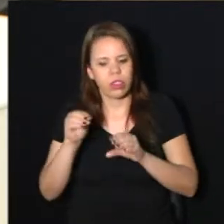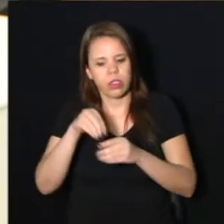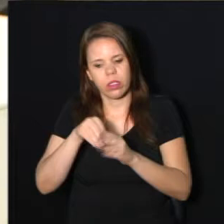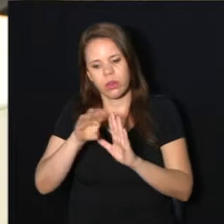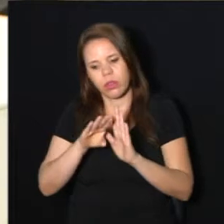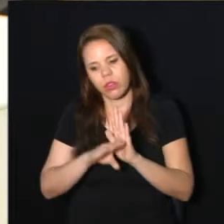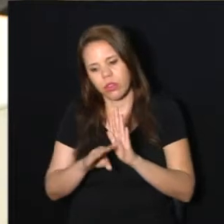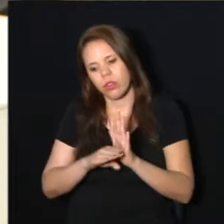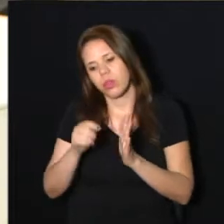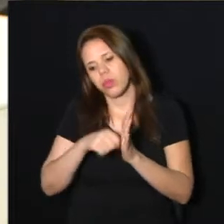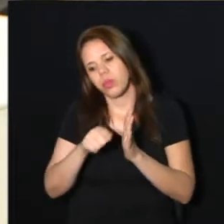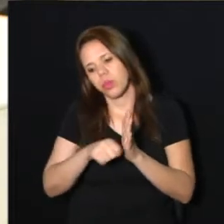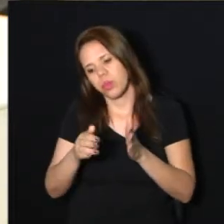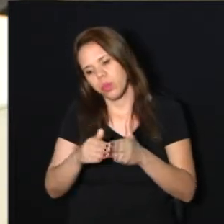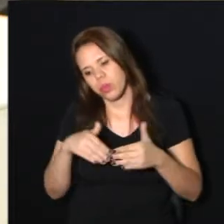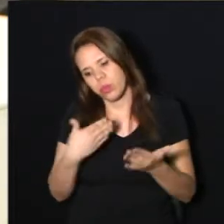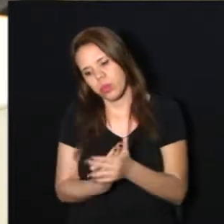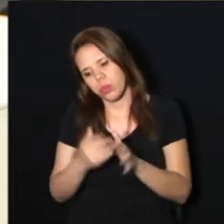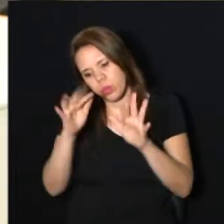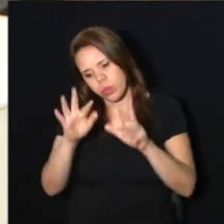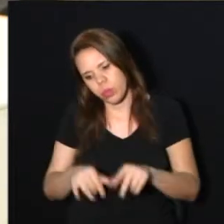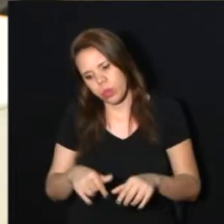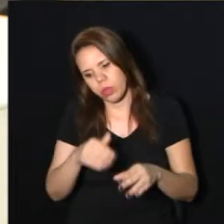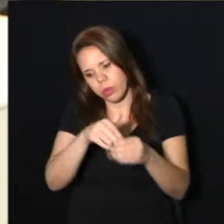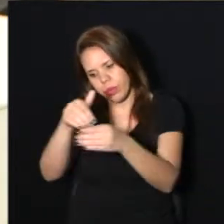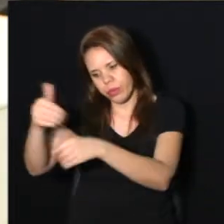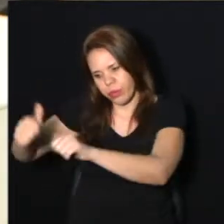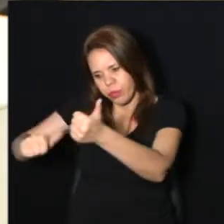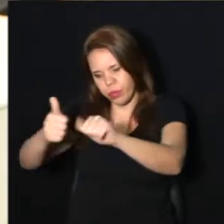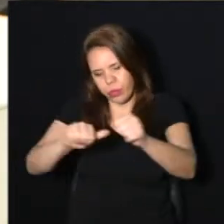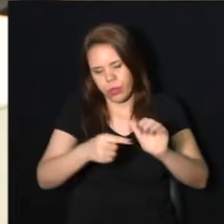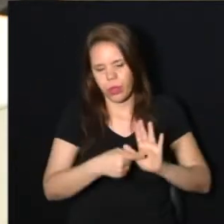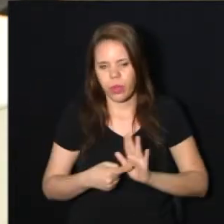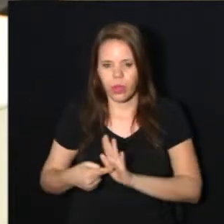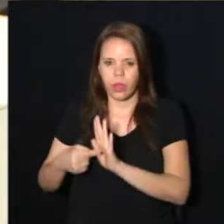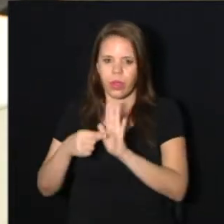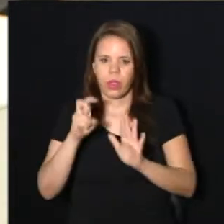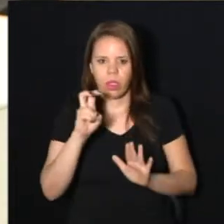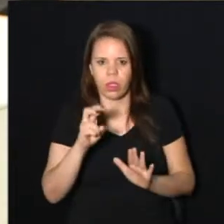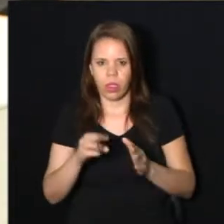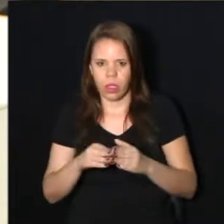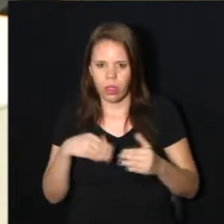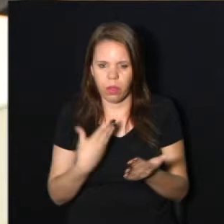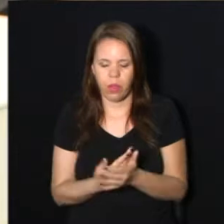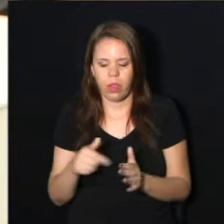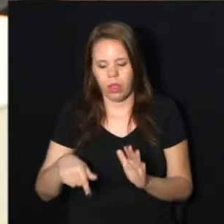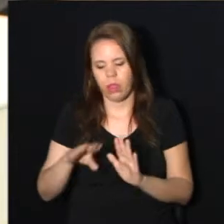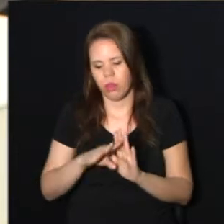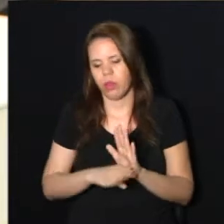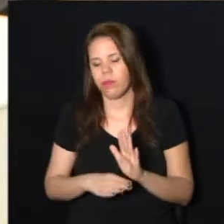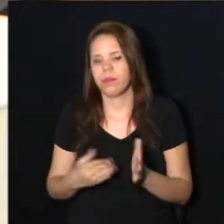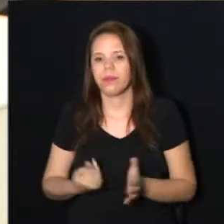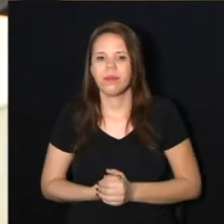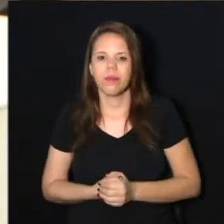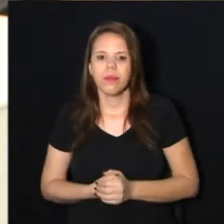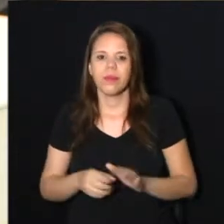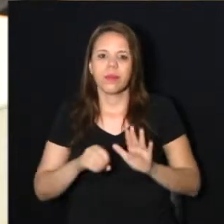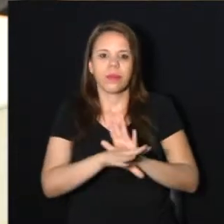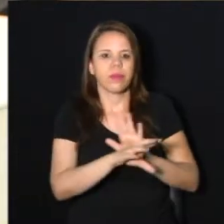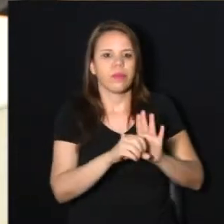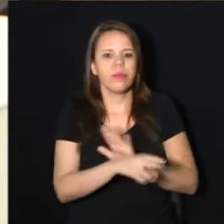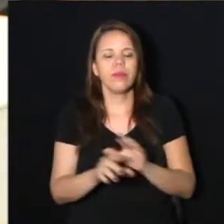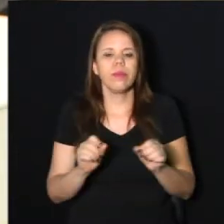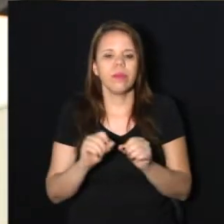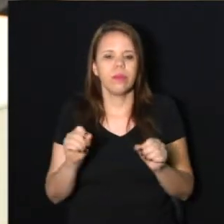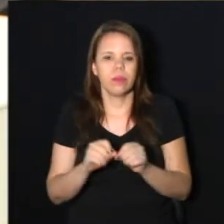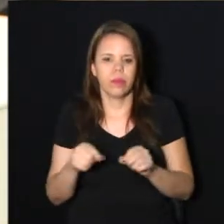escrita de moções, que também são votadas. Nós tivemos a apresentação de 5 moções nesse programa e indicações que eles